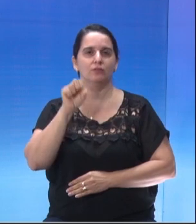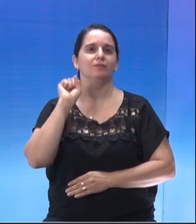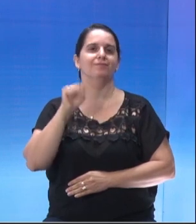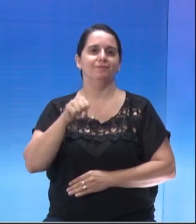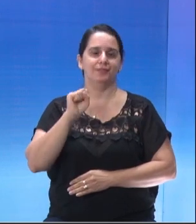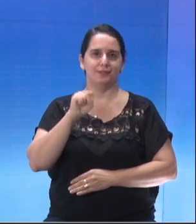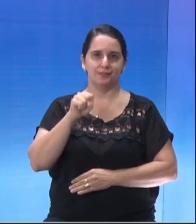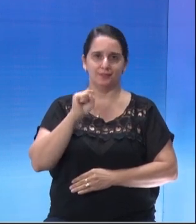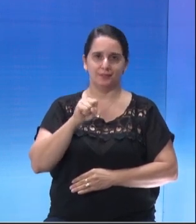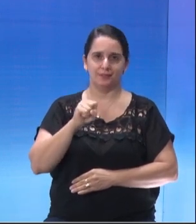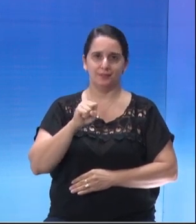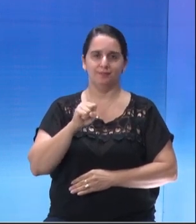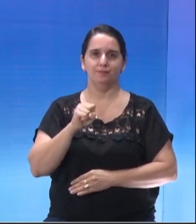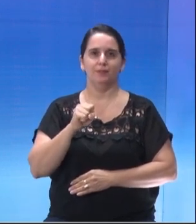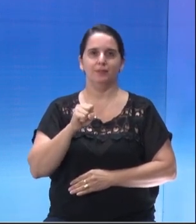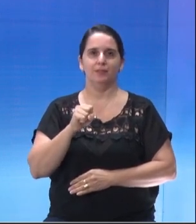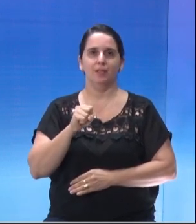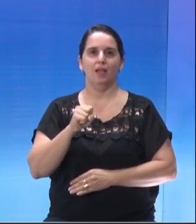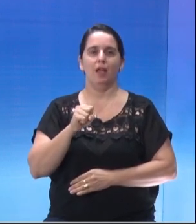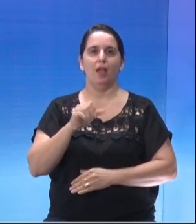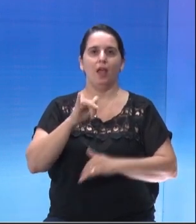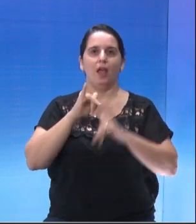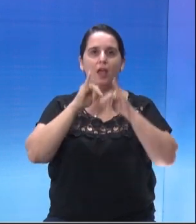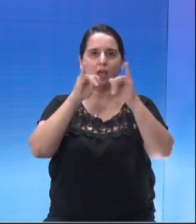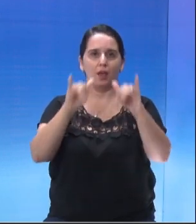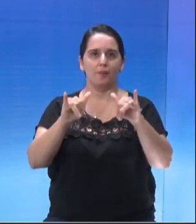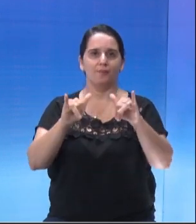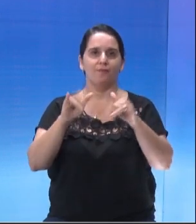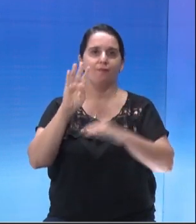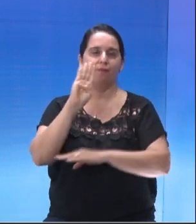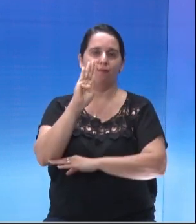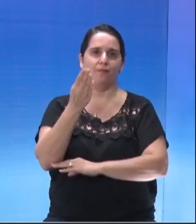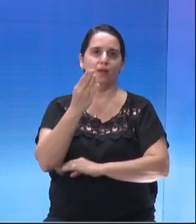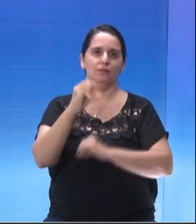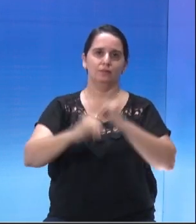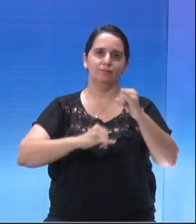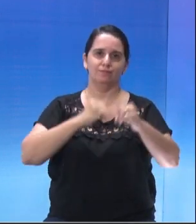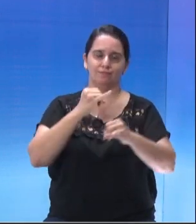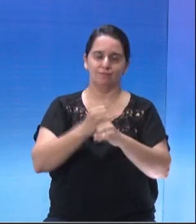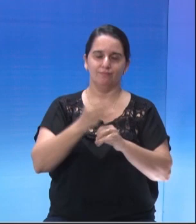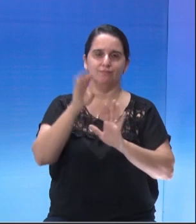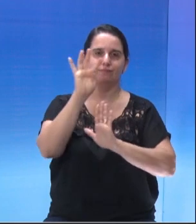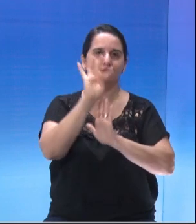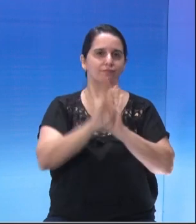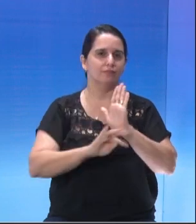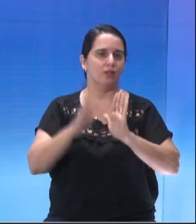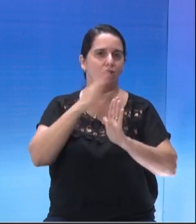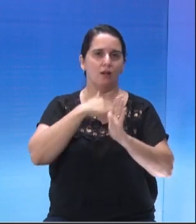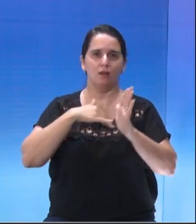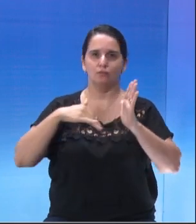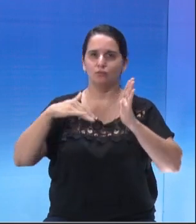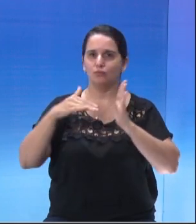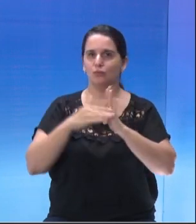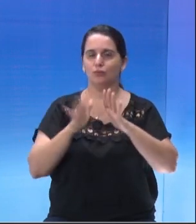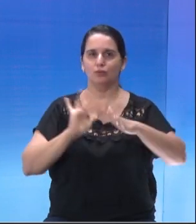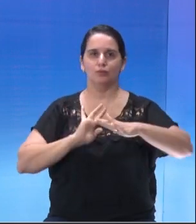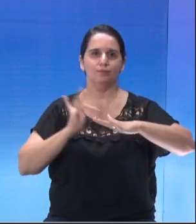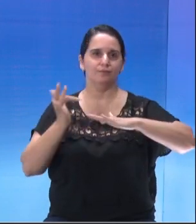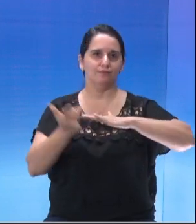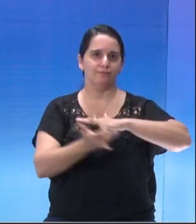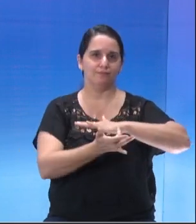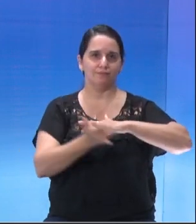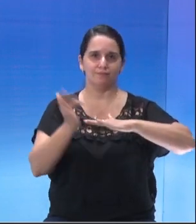sim, né, textos falando sobre fake news. Então, por quê? Porque são textos que estão circulando, né, nas